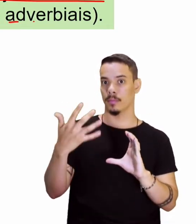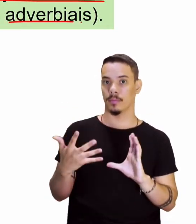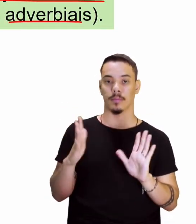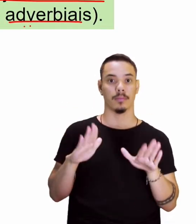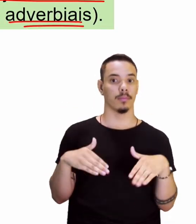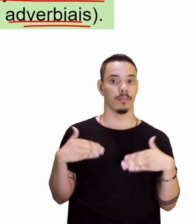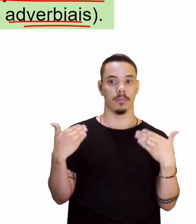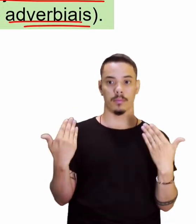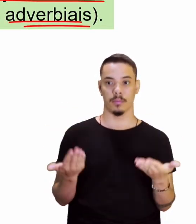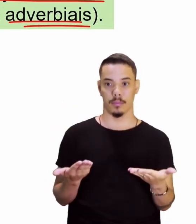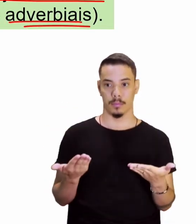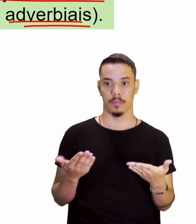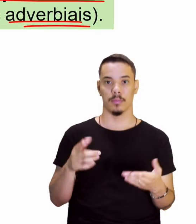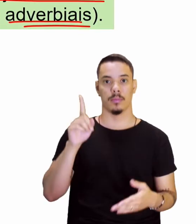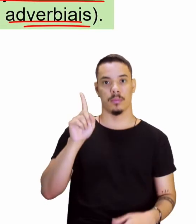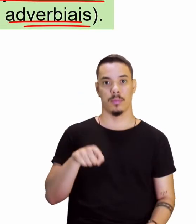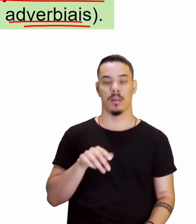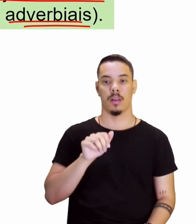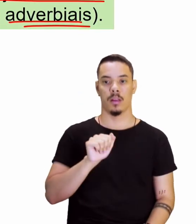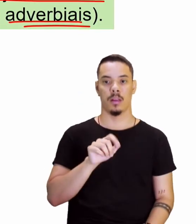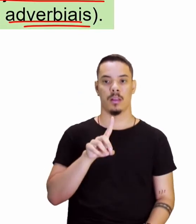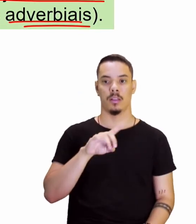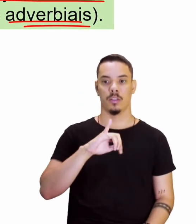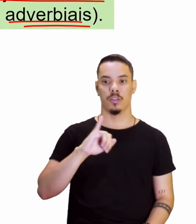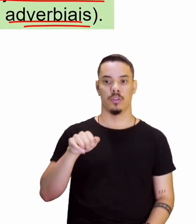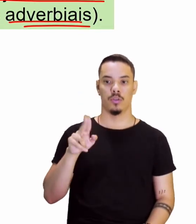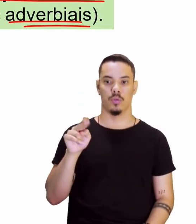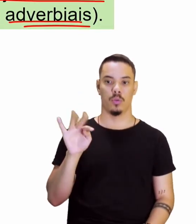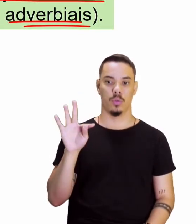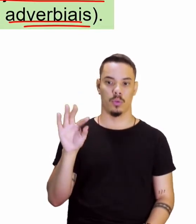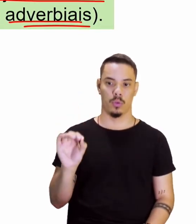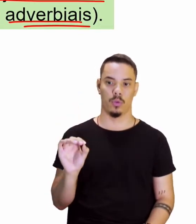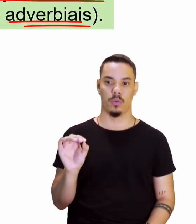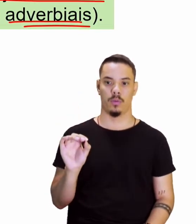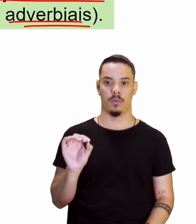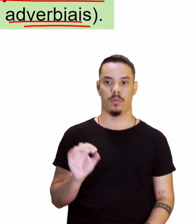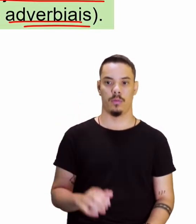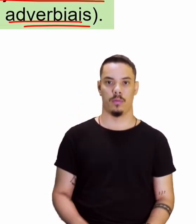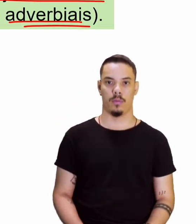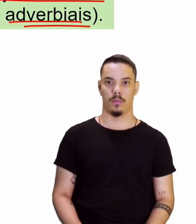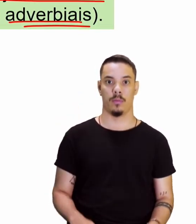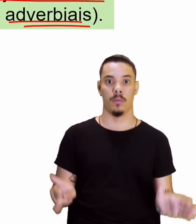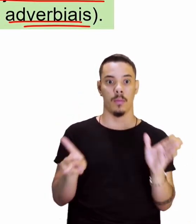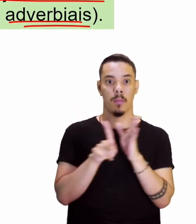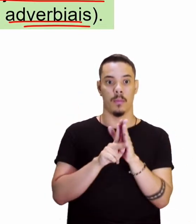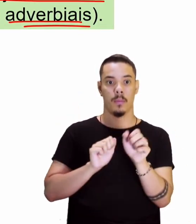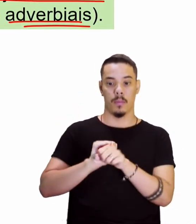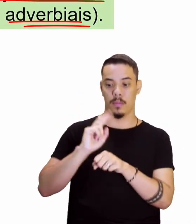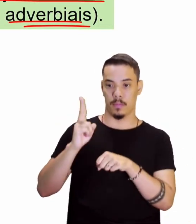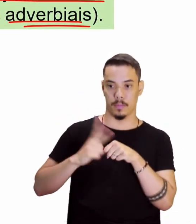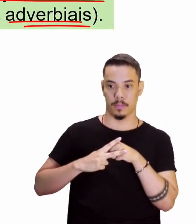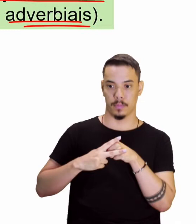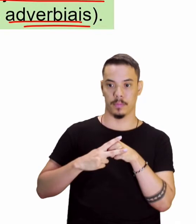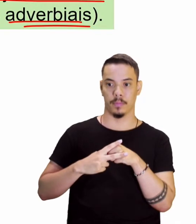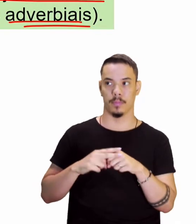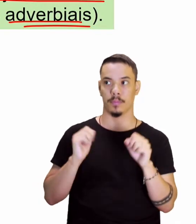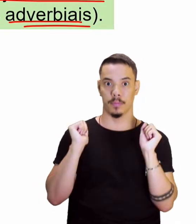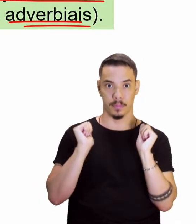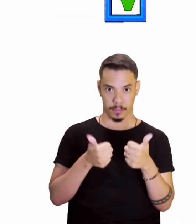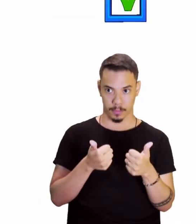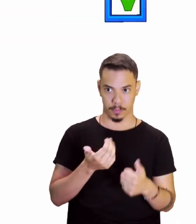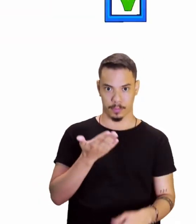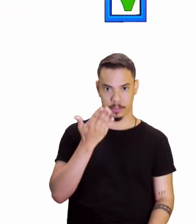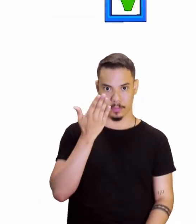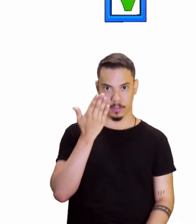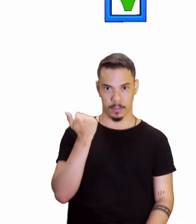são? Os adjuntos adverbiais. Beleza? Vamos lá.